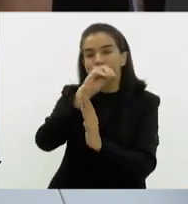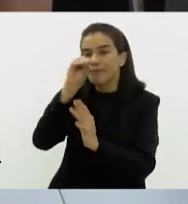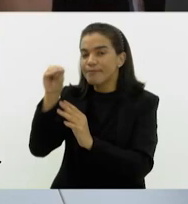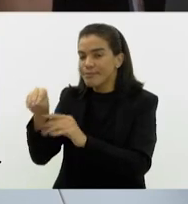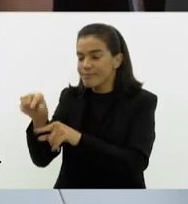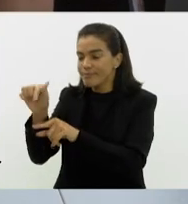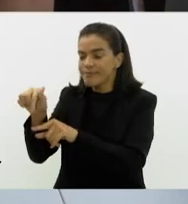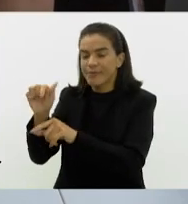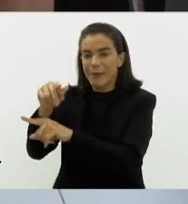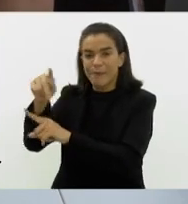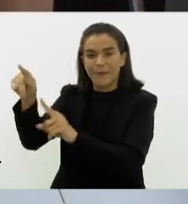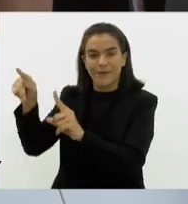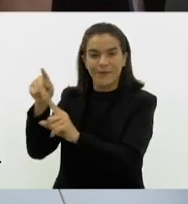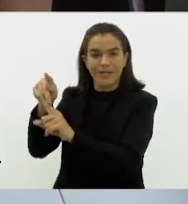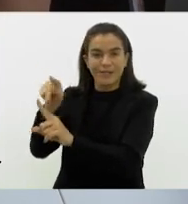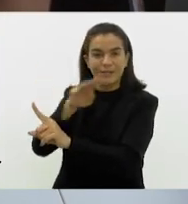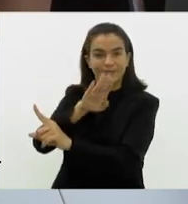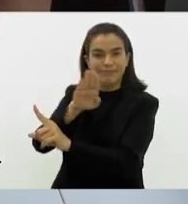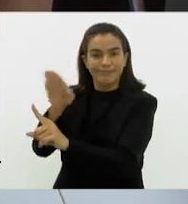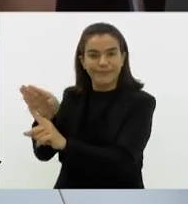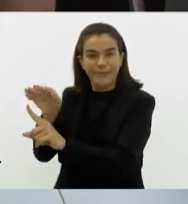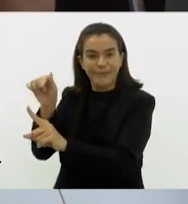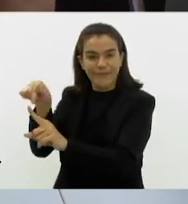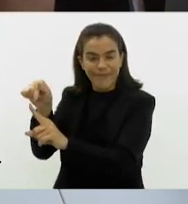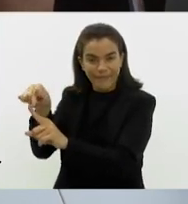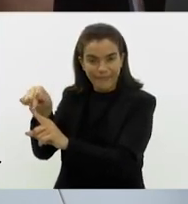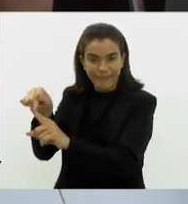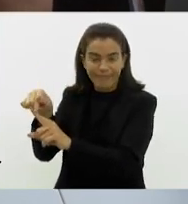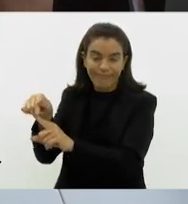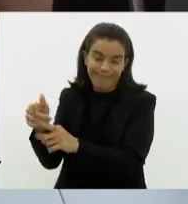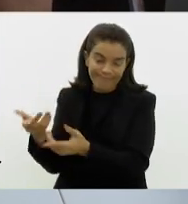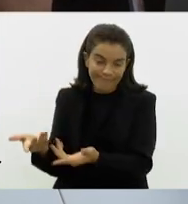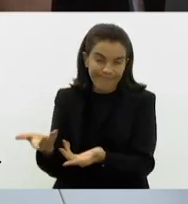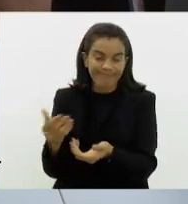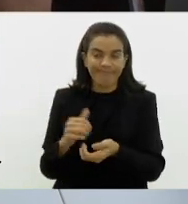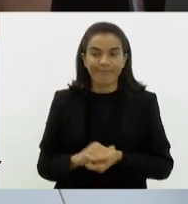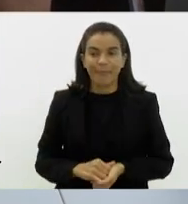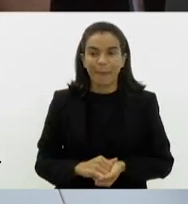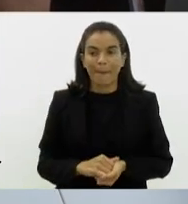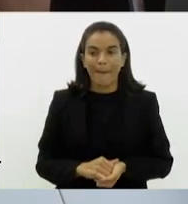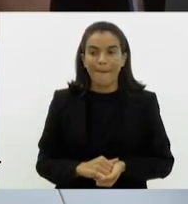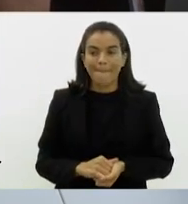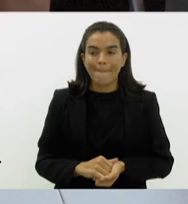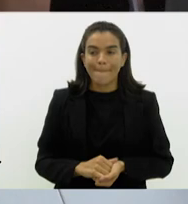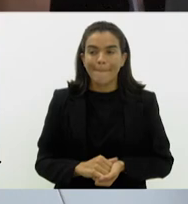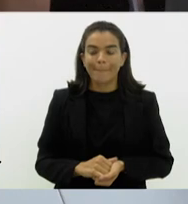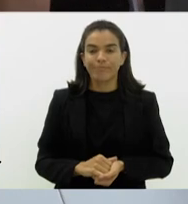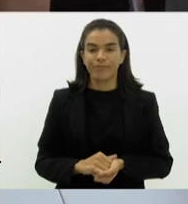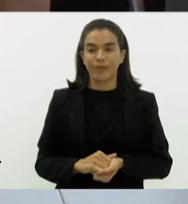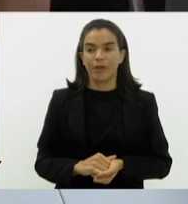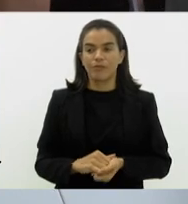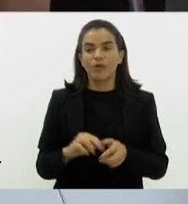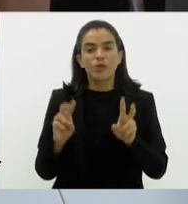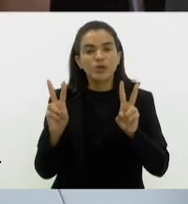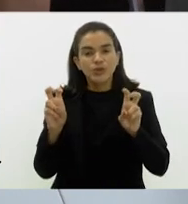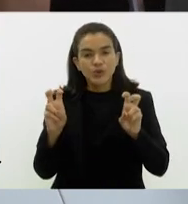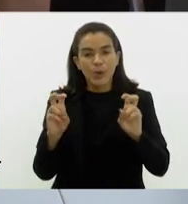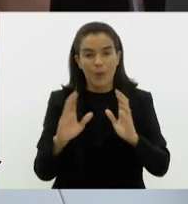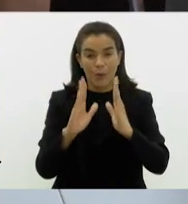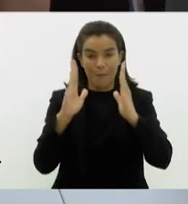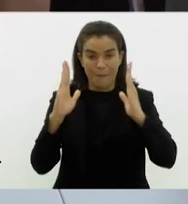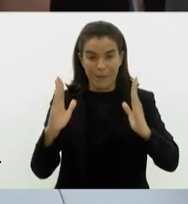ajudaria, pelo menos, um pedacinho a amenizar esse déficit. Então, Quanto à questão do prazo de